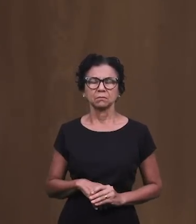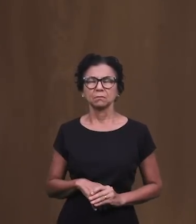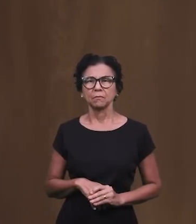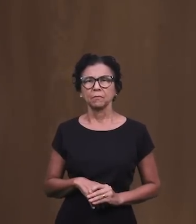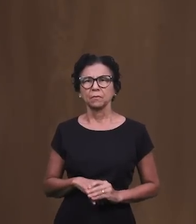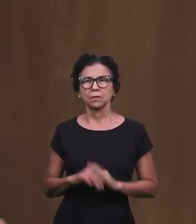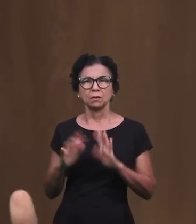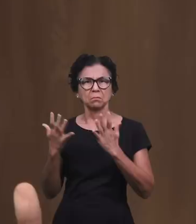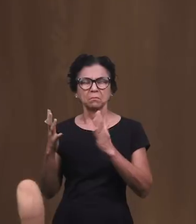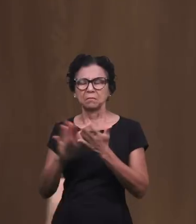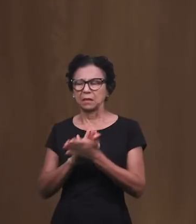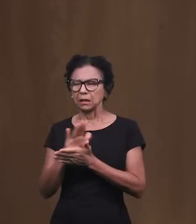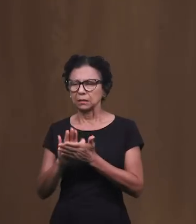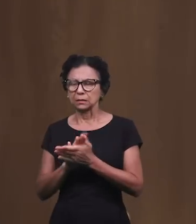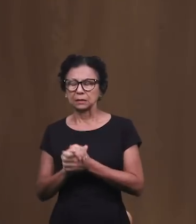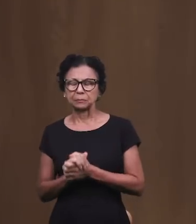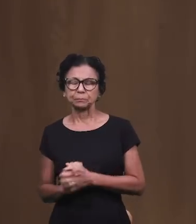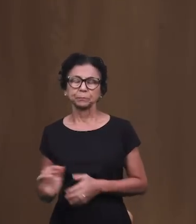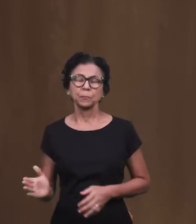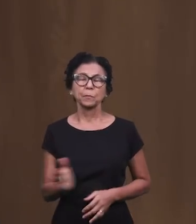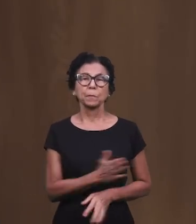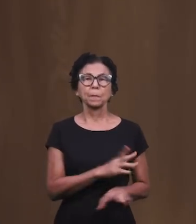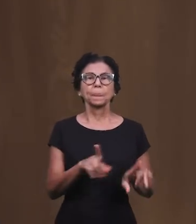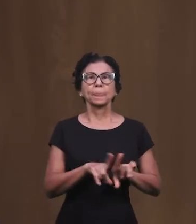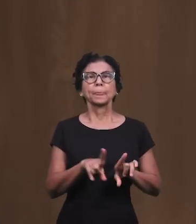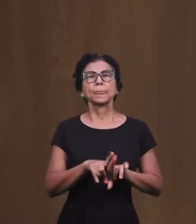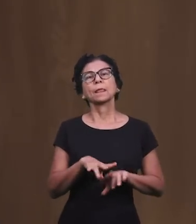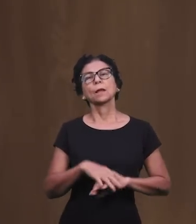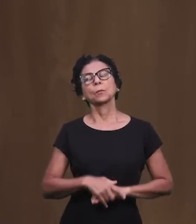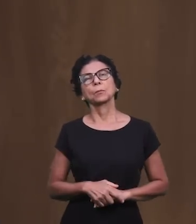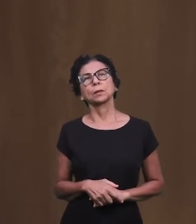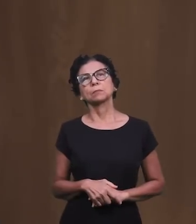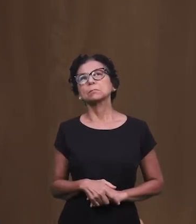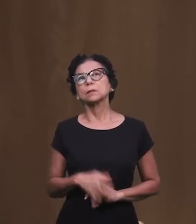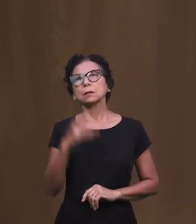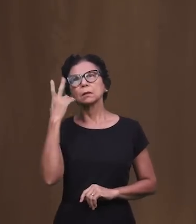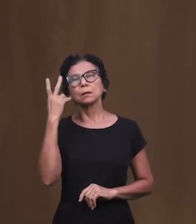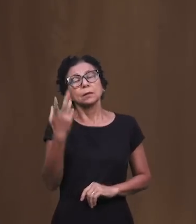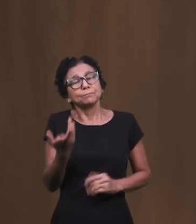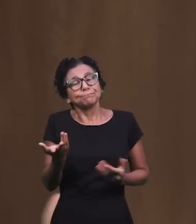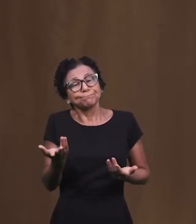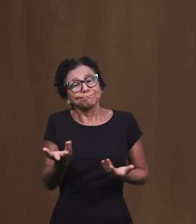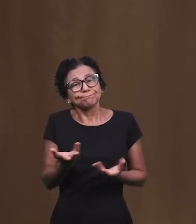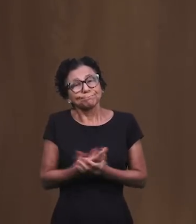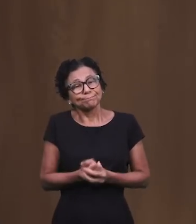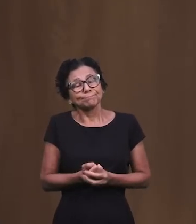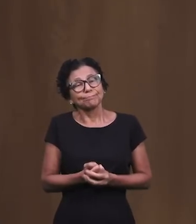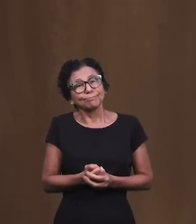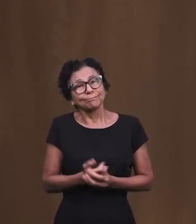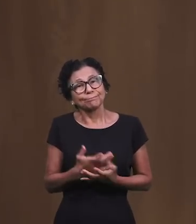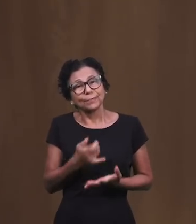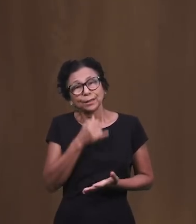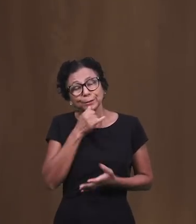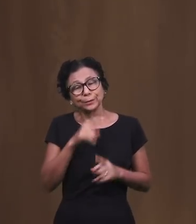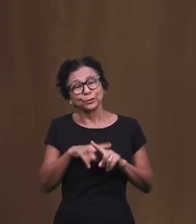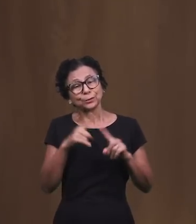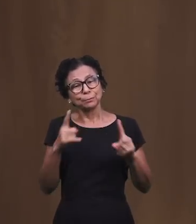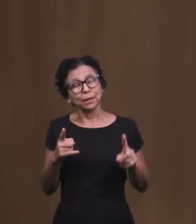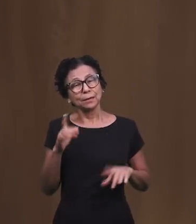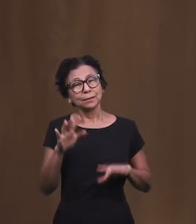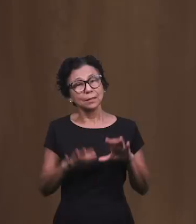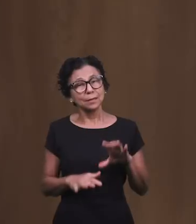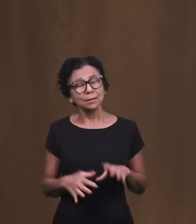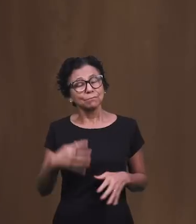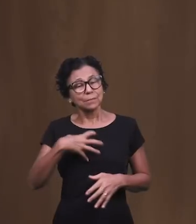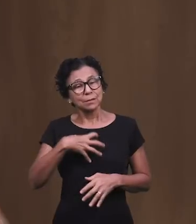também é que ela faz parte da vida. Em alguns momentos da vida nós vamos nos magoar com alguém, naturalmente, e